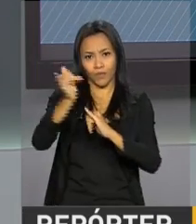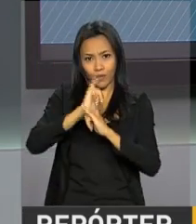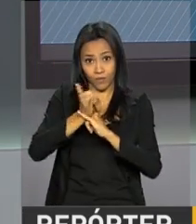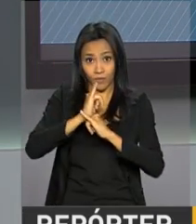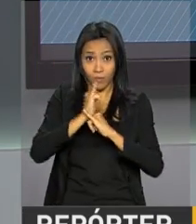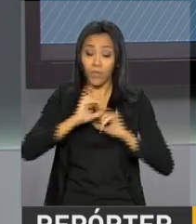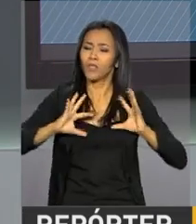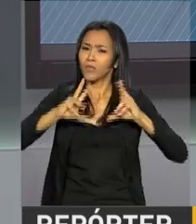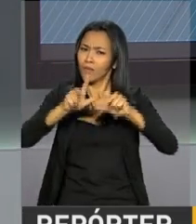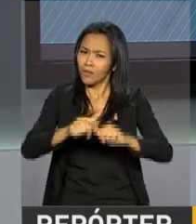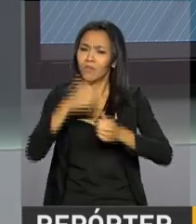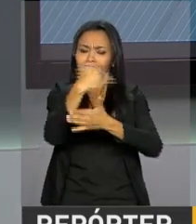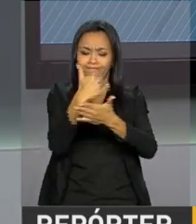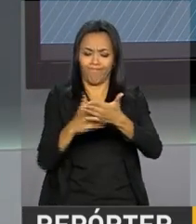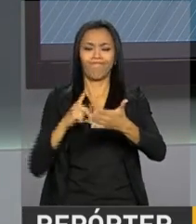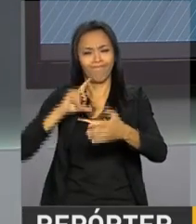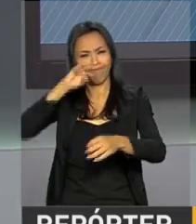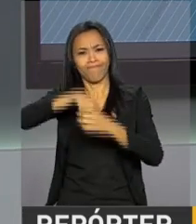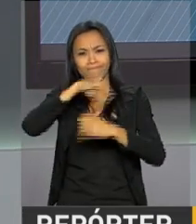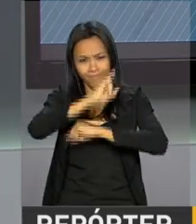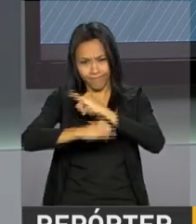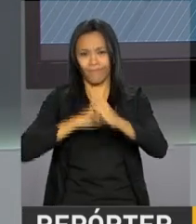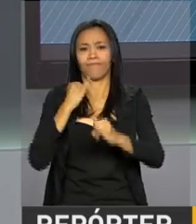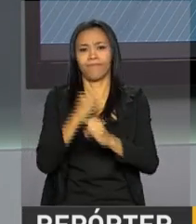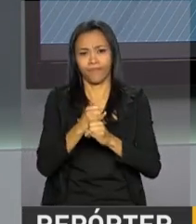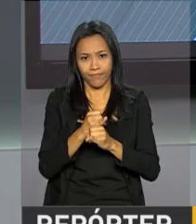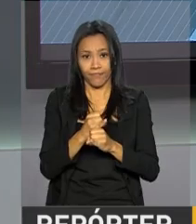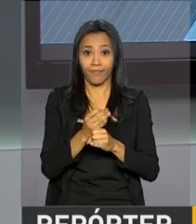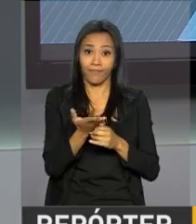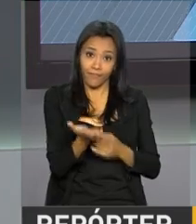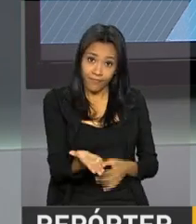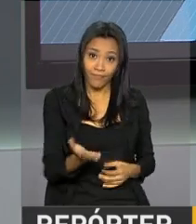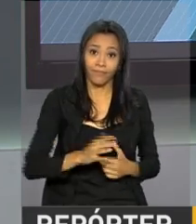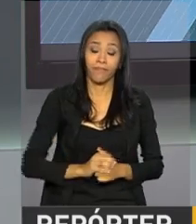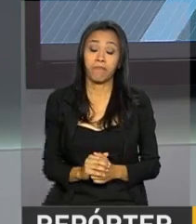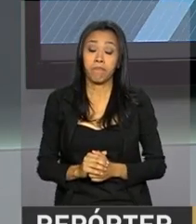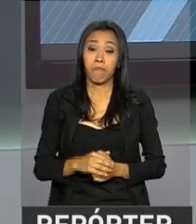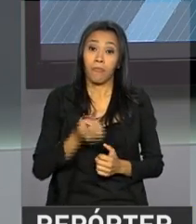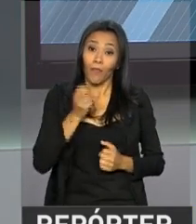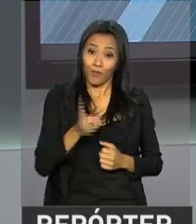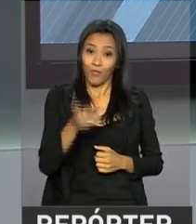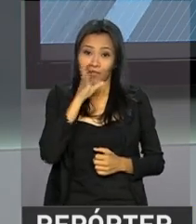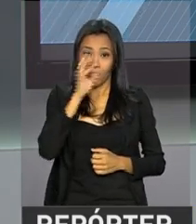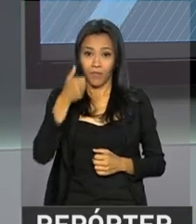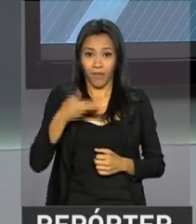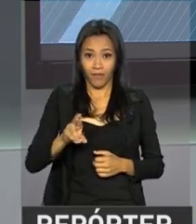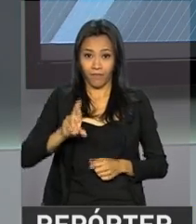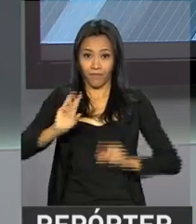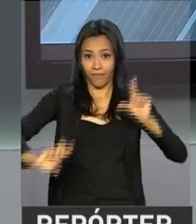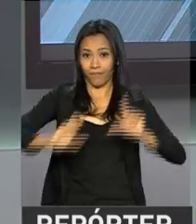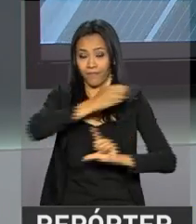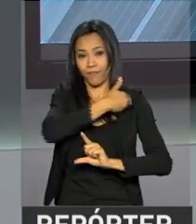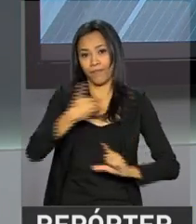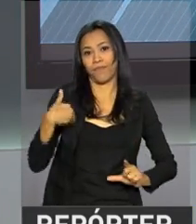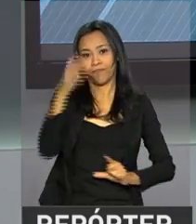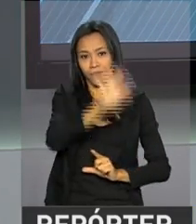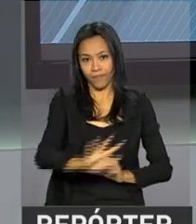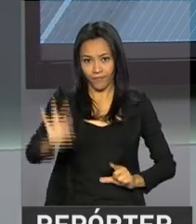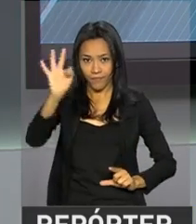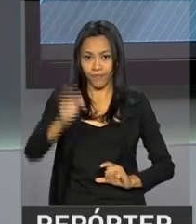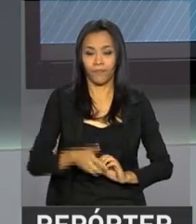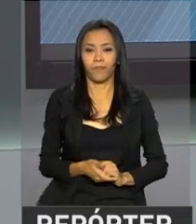youtube e toda a nossa programação também está na página da nbr na internet continue com a gente na nbr a tv do governo